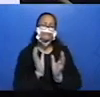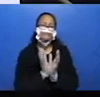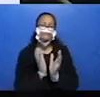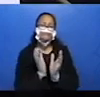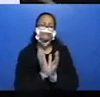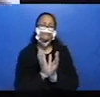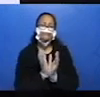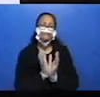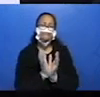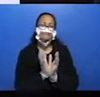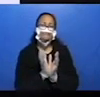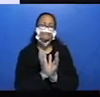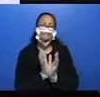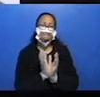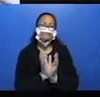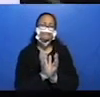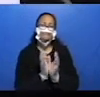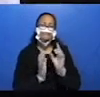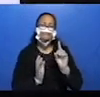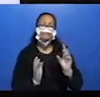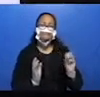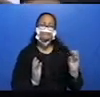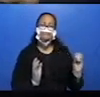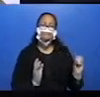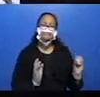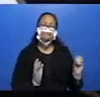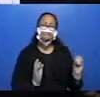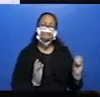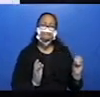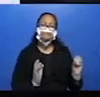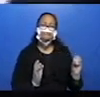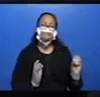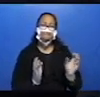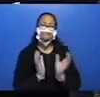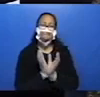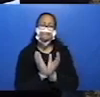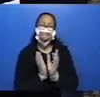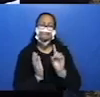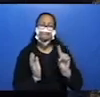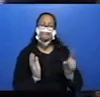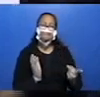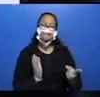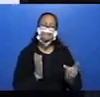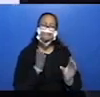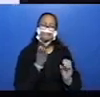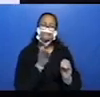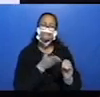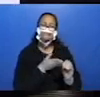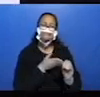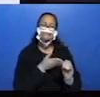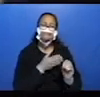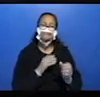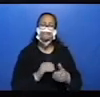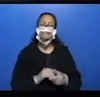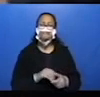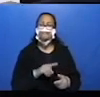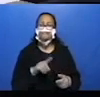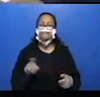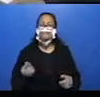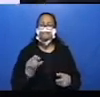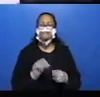quantos zeros eu corto? Grupos de 1.000, quantos zeros eu corto? Vocês vão